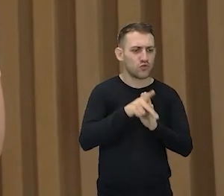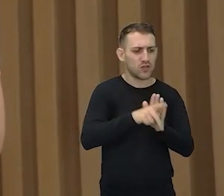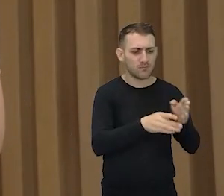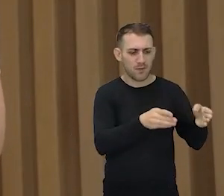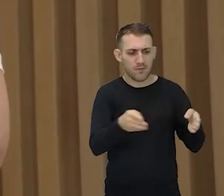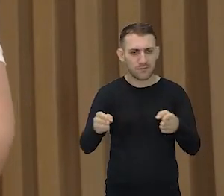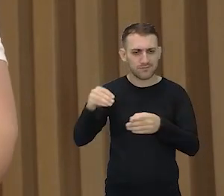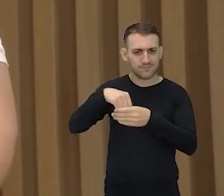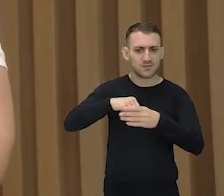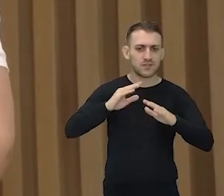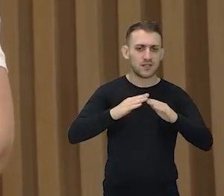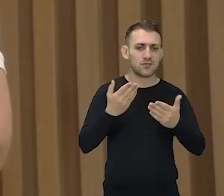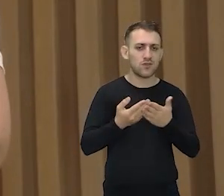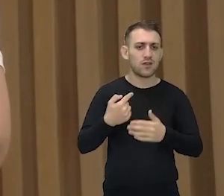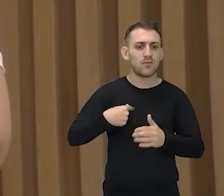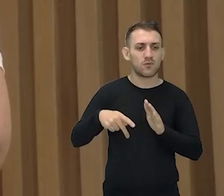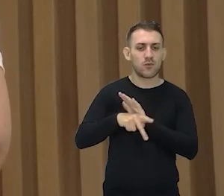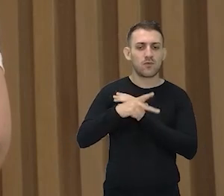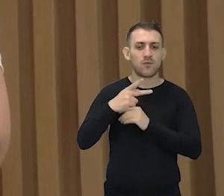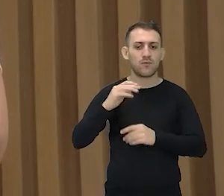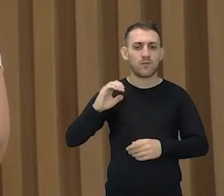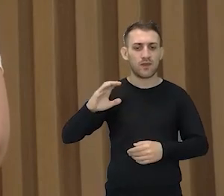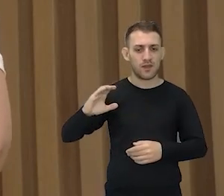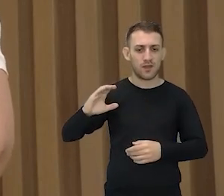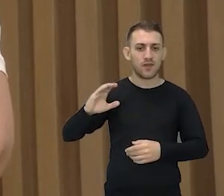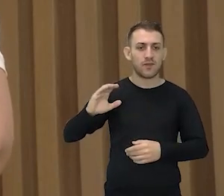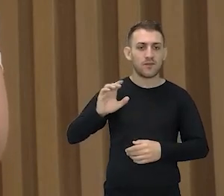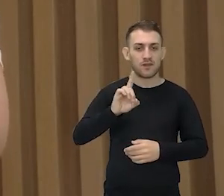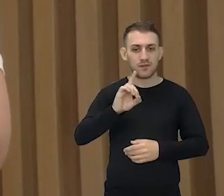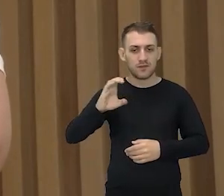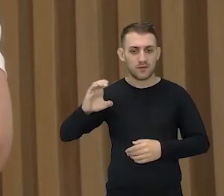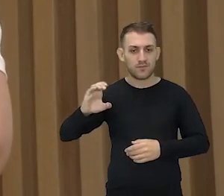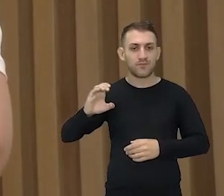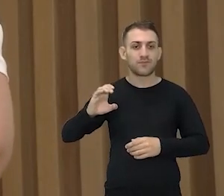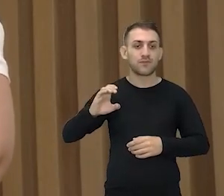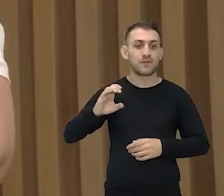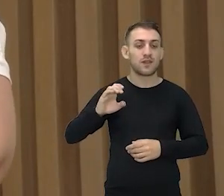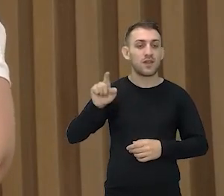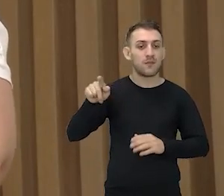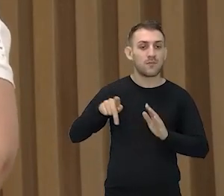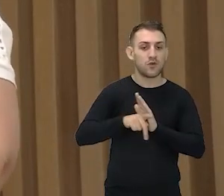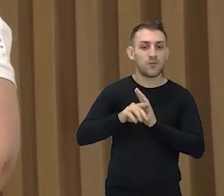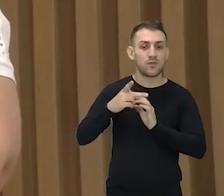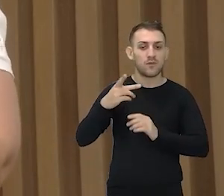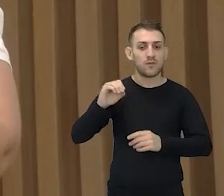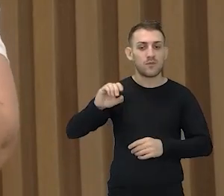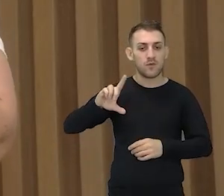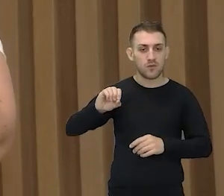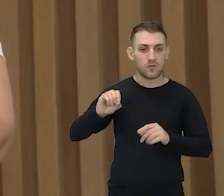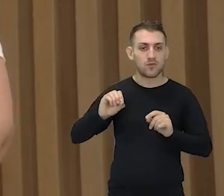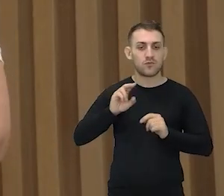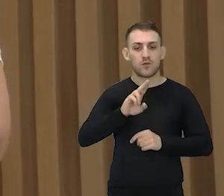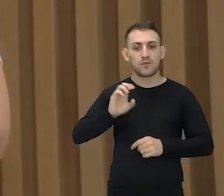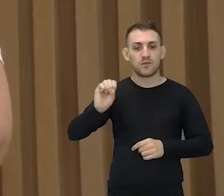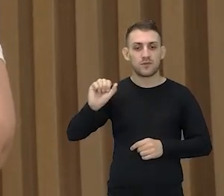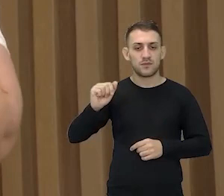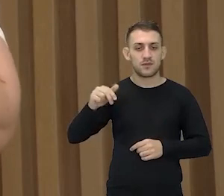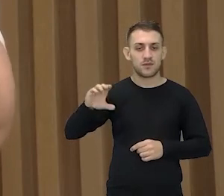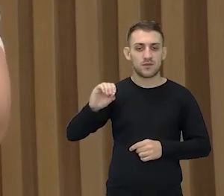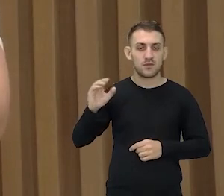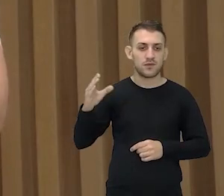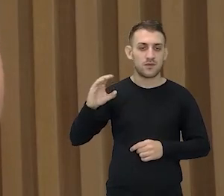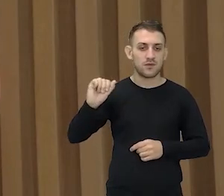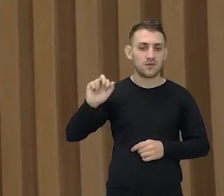escola. Então, eu estou como PEC da Diretoria de Ensino de Pirassununga. O nosso polo é o Polo São Carlos,